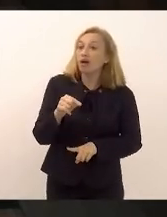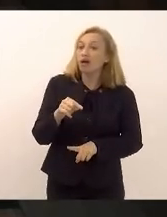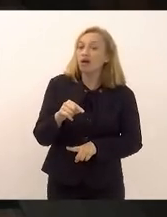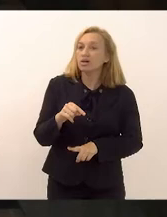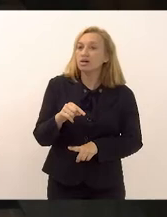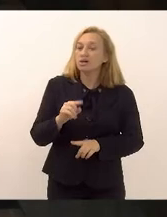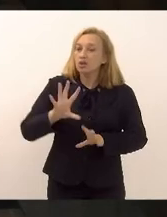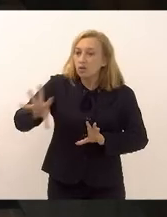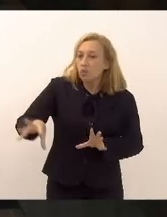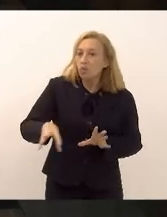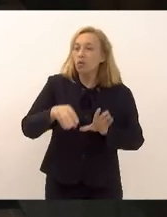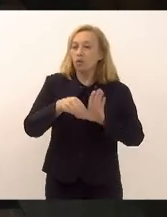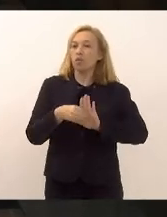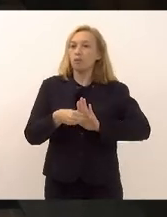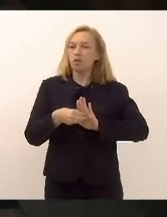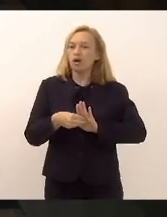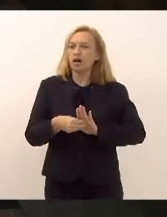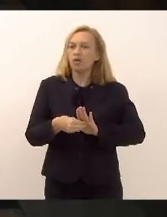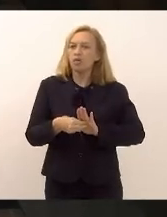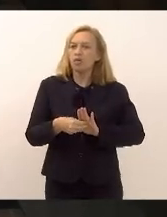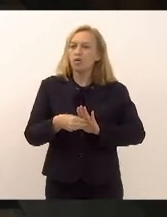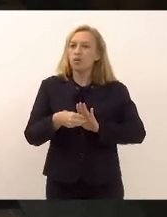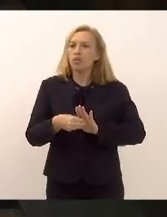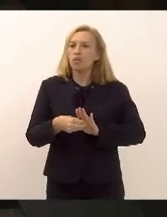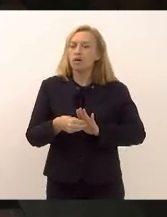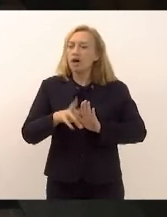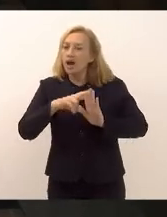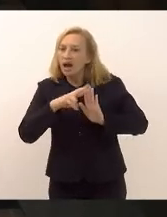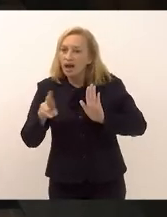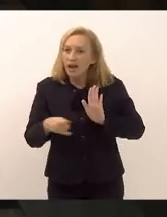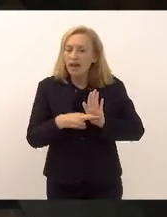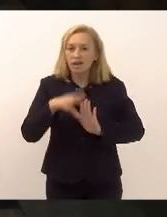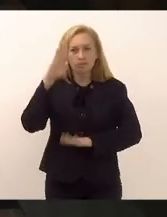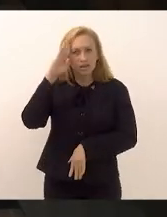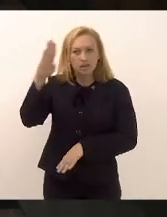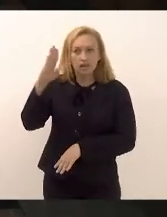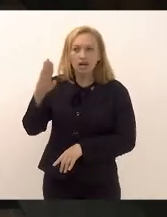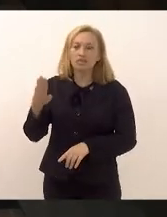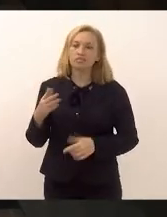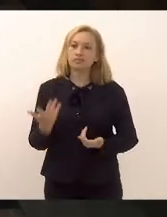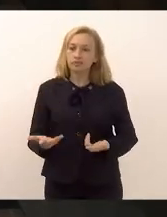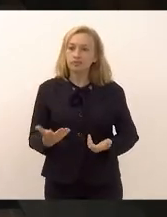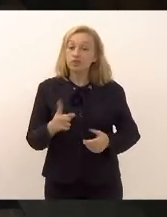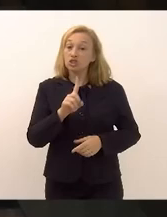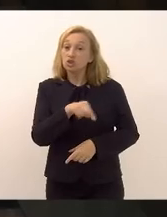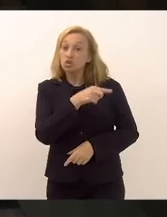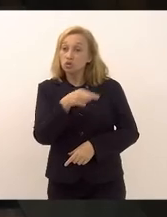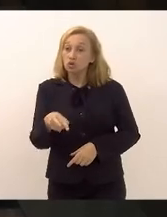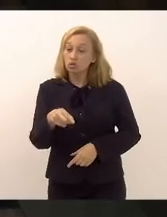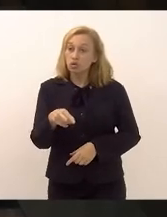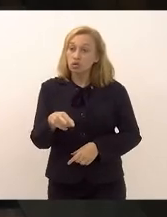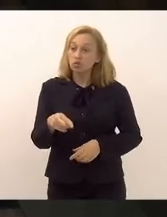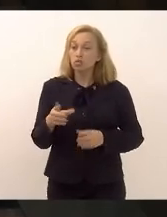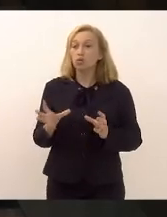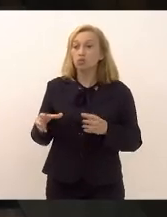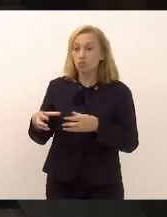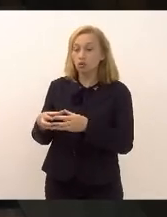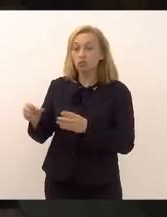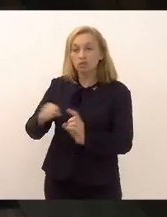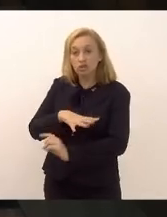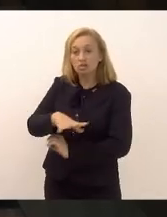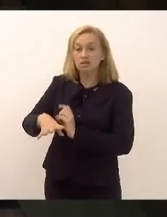ao incorporarem o padrão da disciplina militar, elas acabam excluindo uma parte da nossa